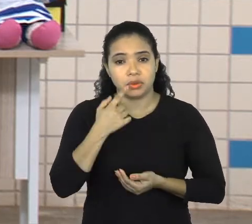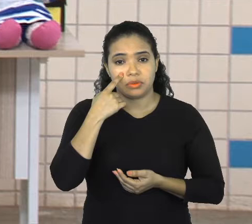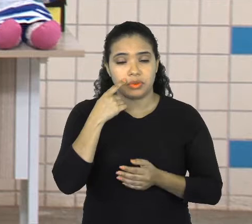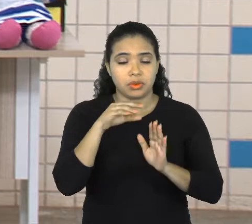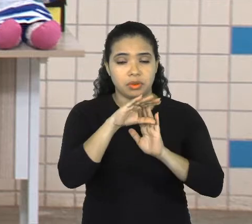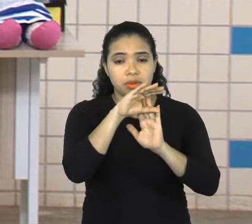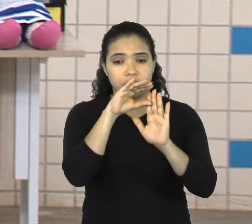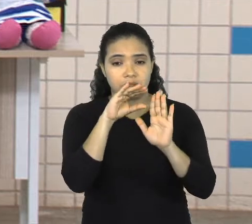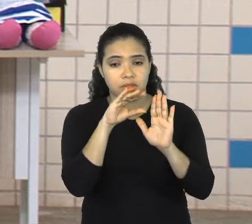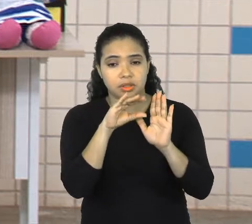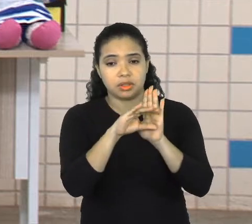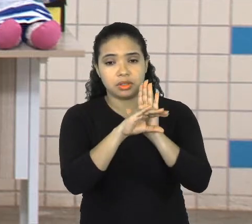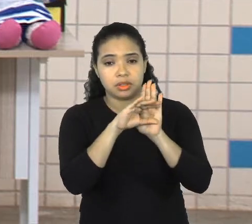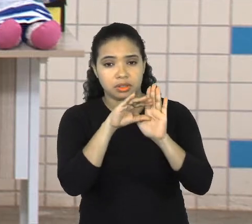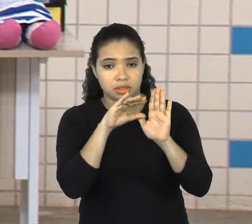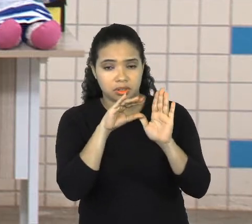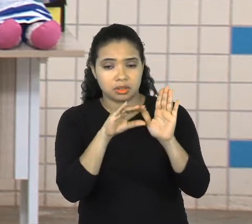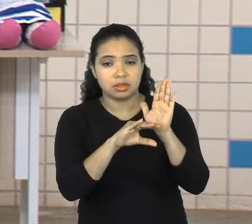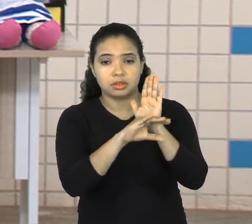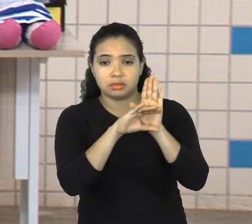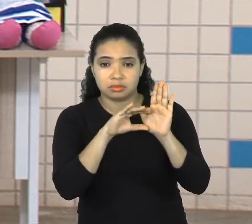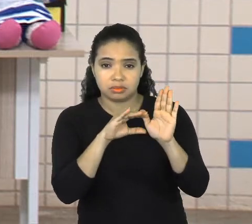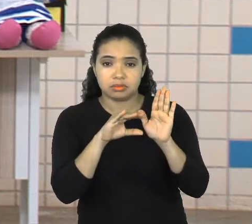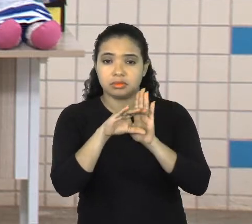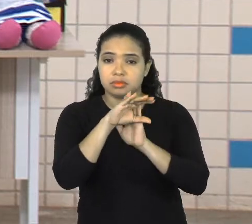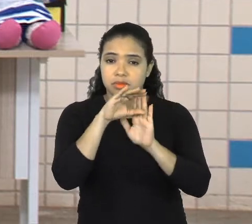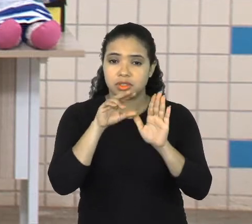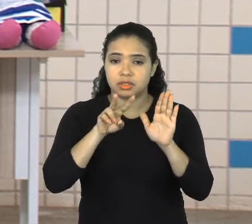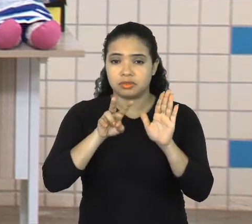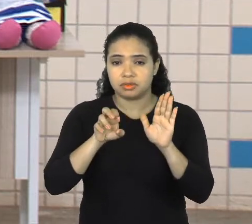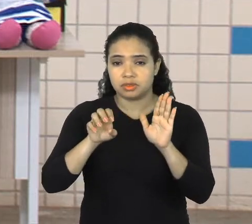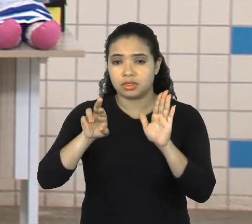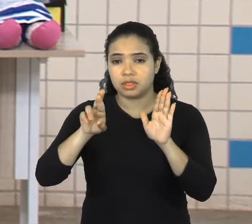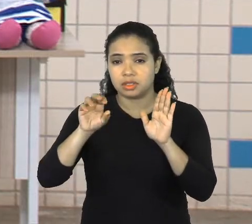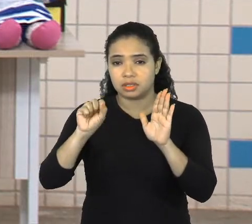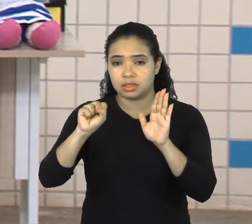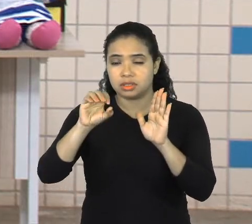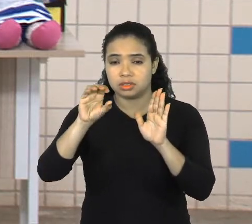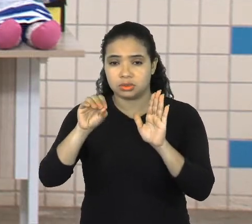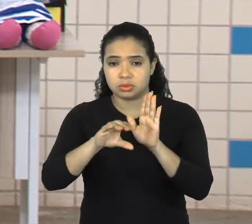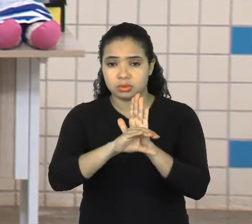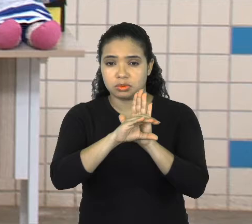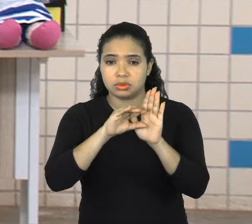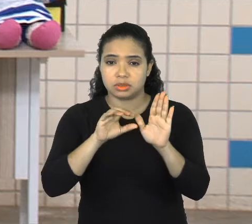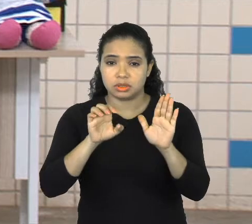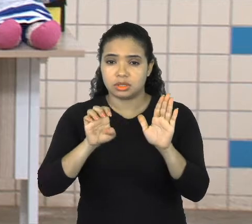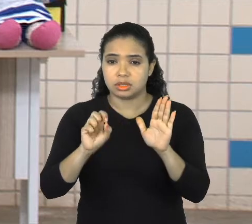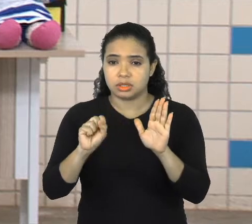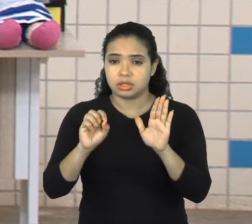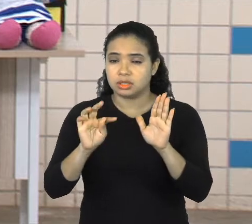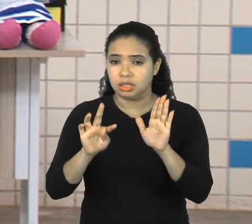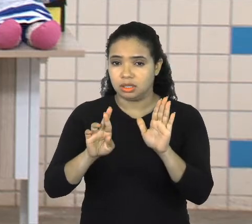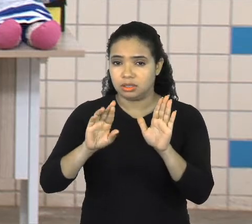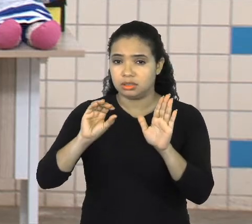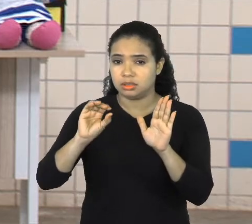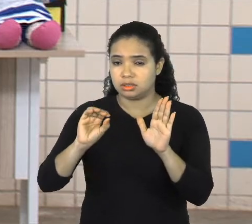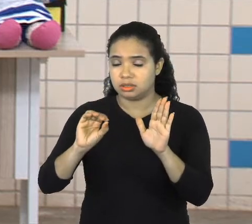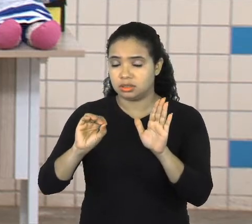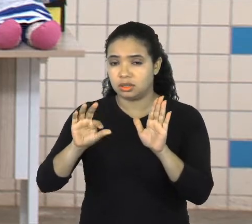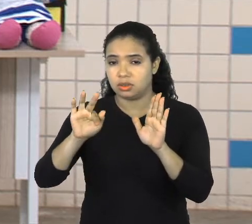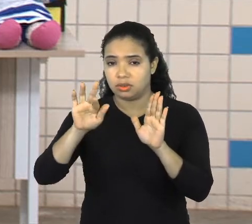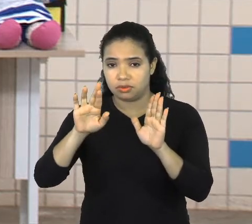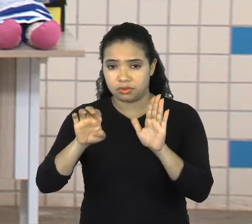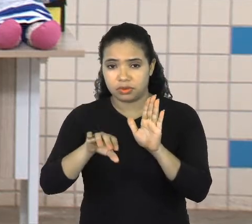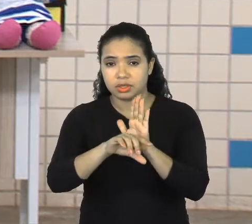verso, estrofe e rima. E um texto é um pequeno, curtinho, com frases curtas. Sei que